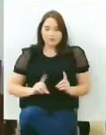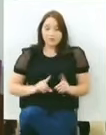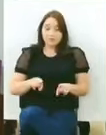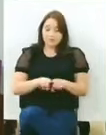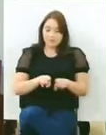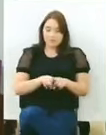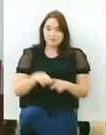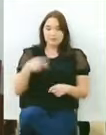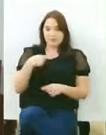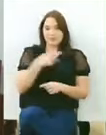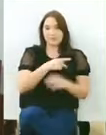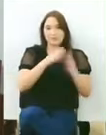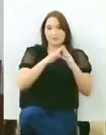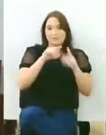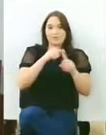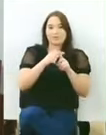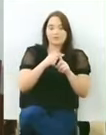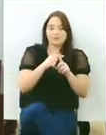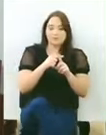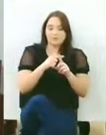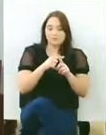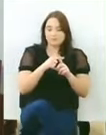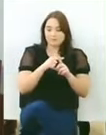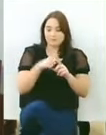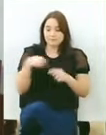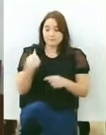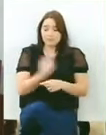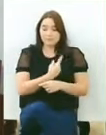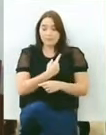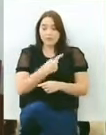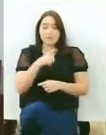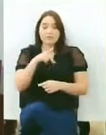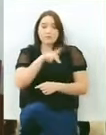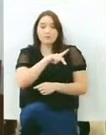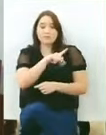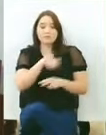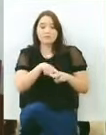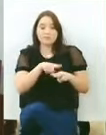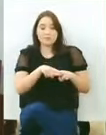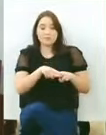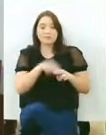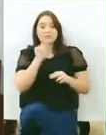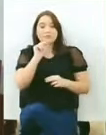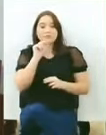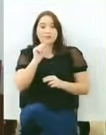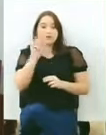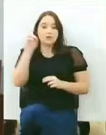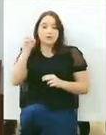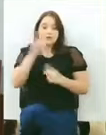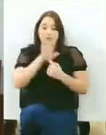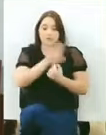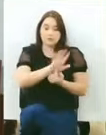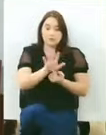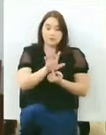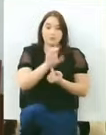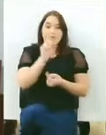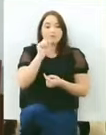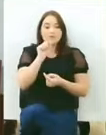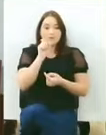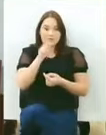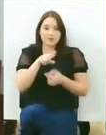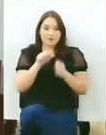presbíteros, diáconos e até mesmo pastores da igreja. Nós, presbiterianos, cremos que Deus se manifesta através da